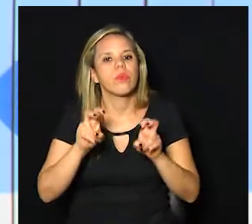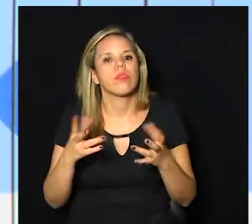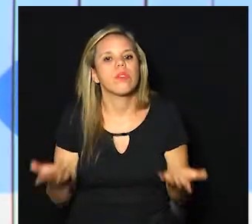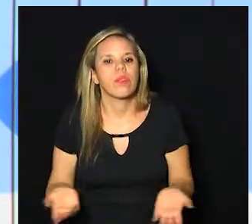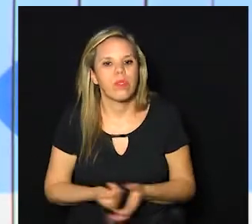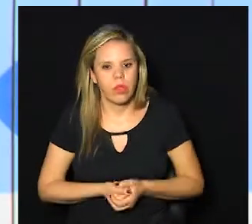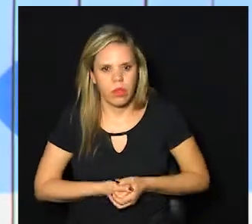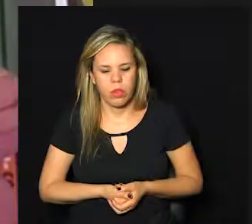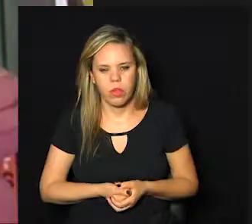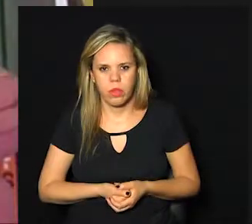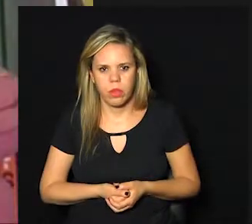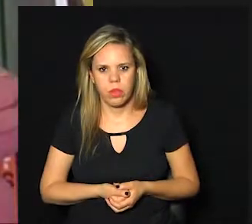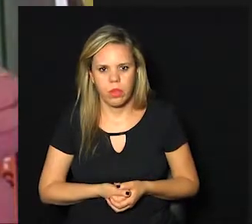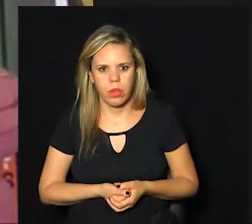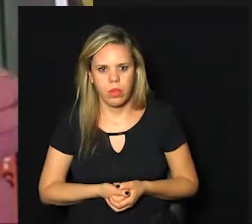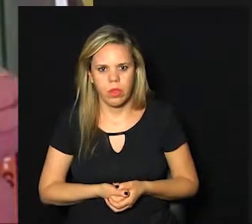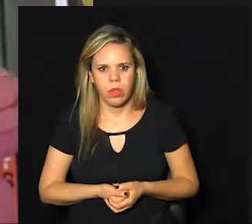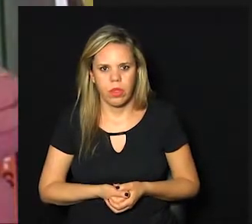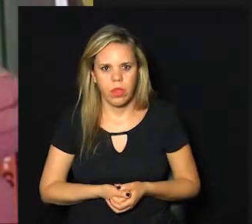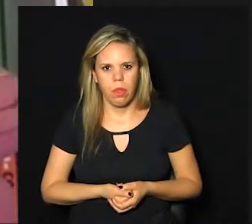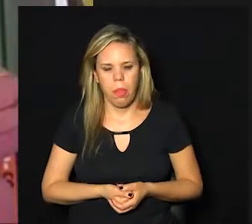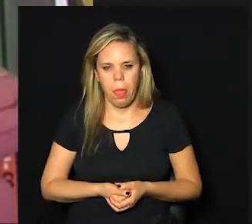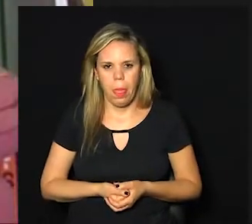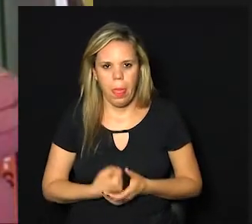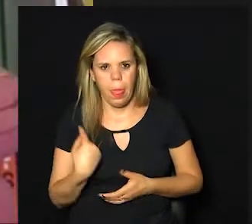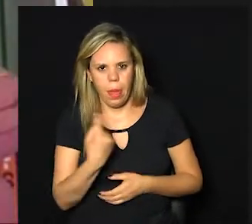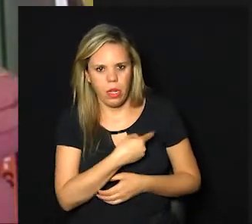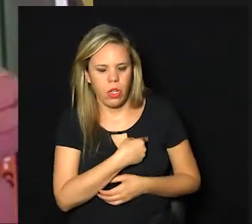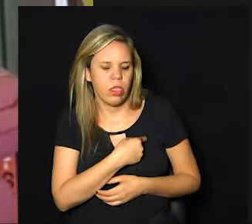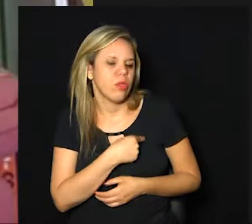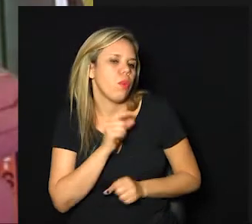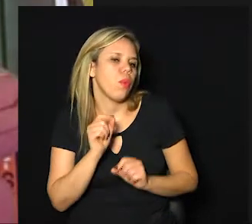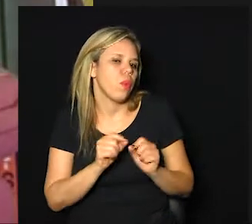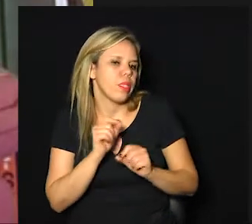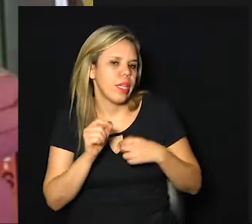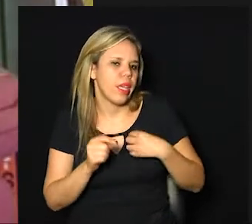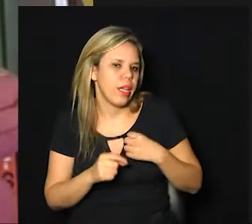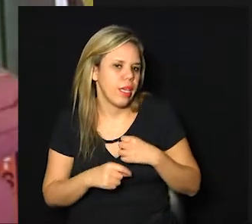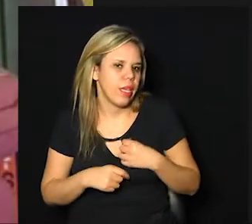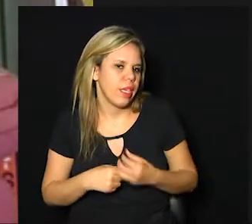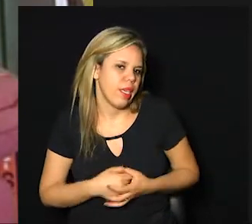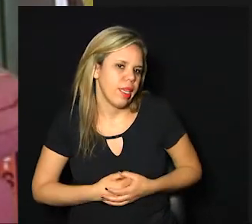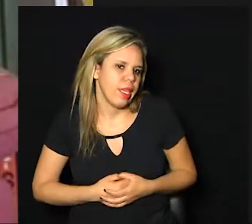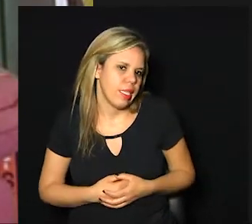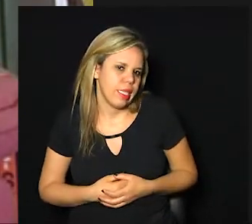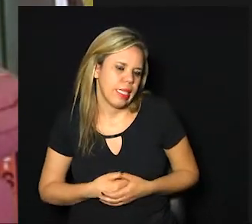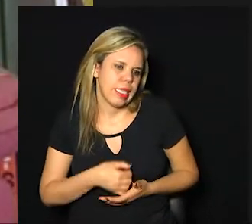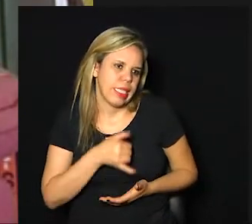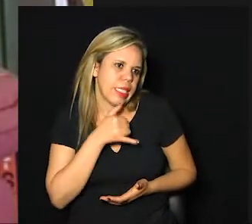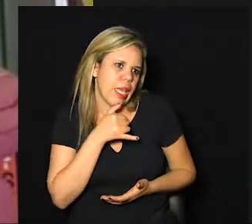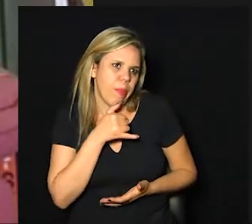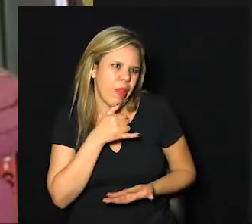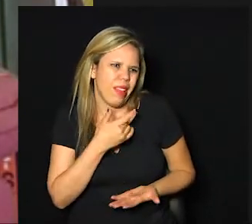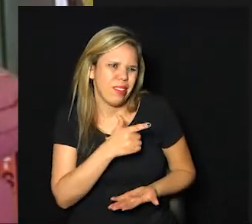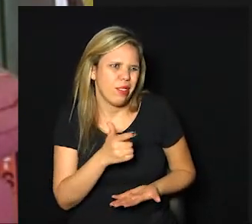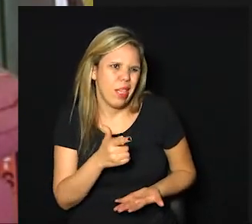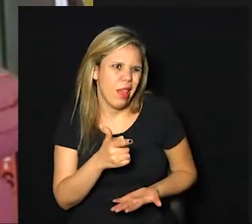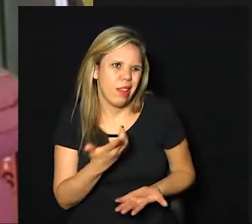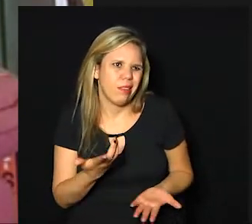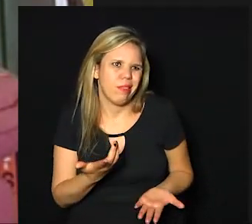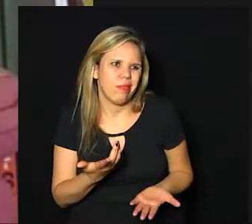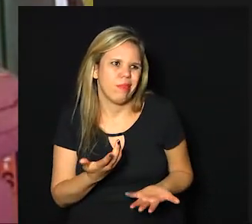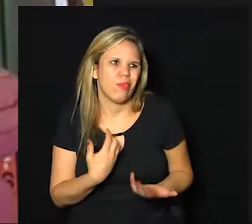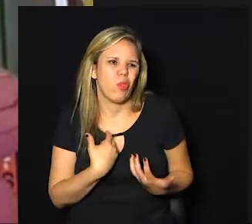assunto. É da nossa falta de... Não posso dizer de capacidade, mas é do nosso